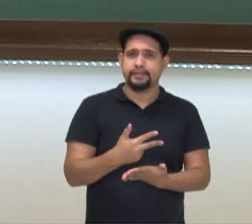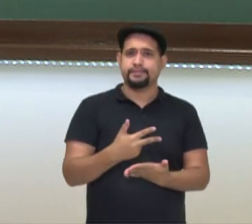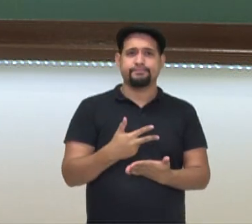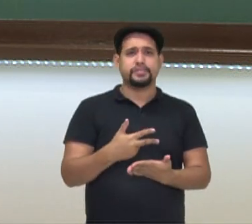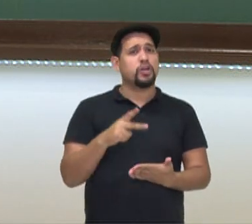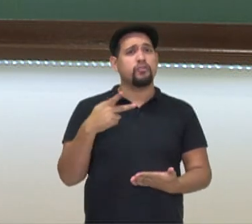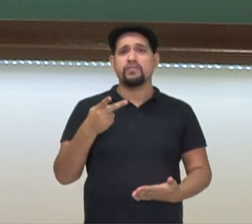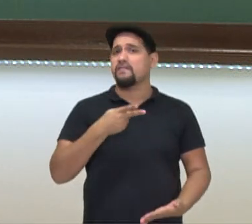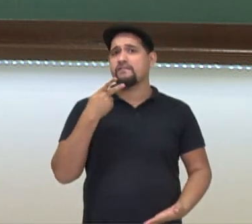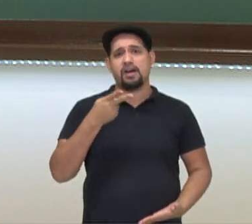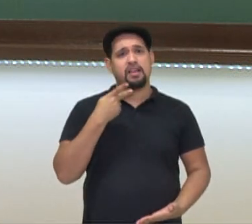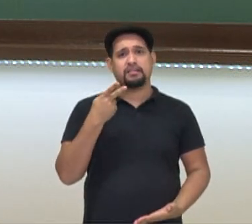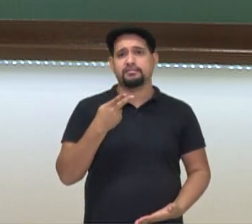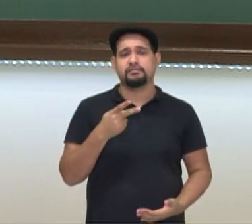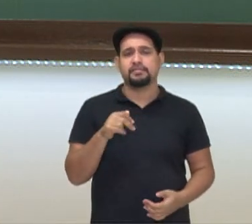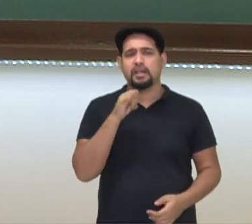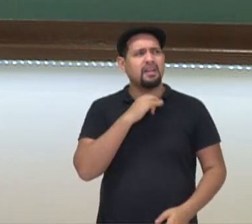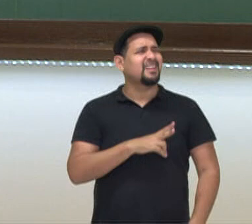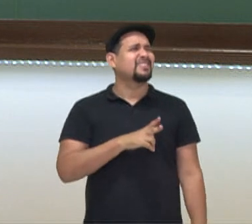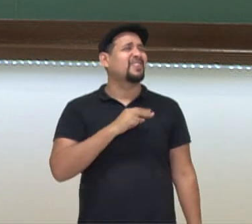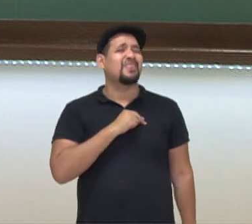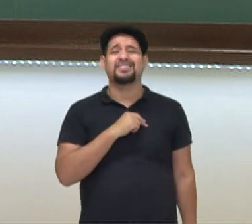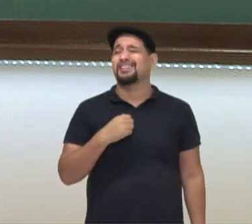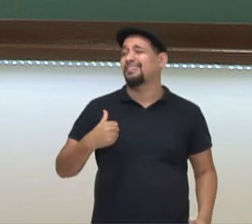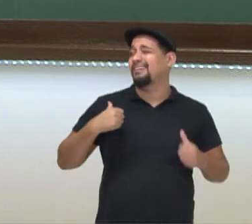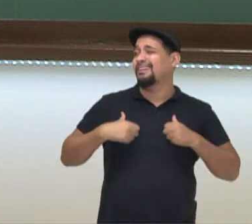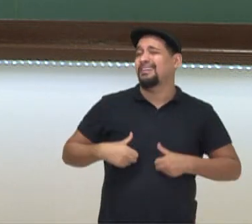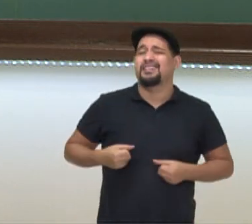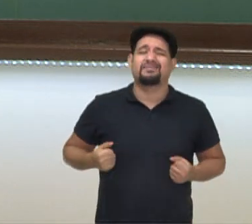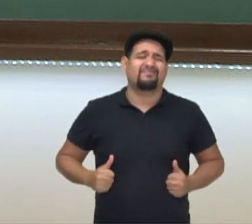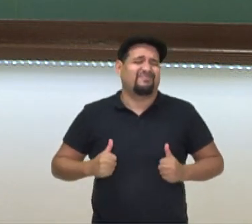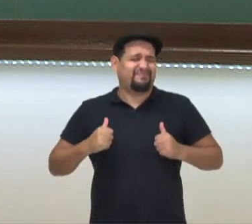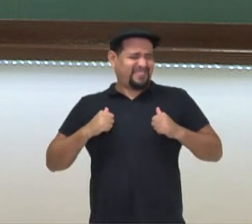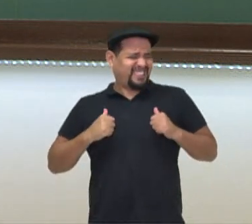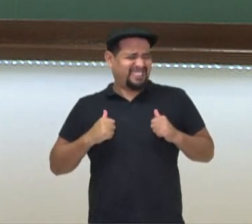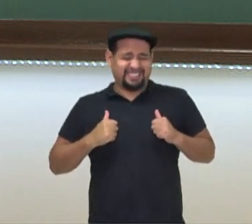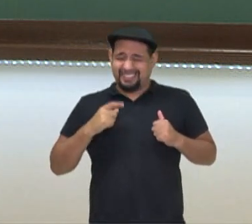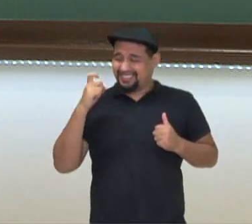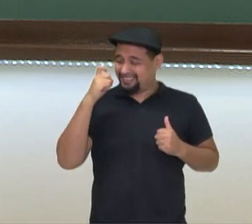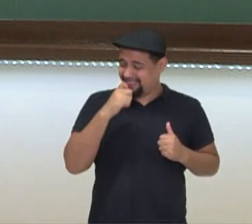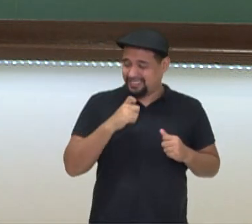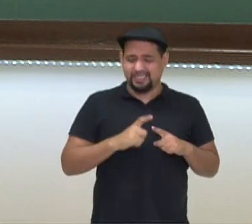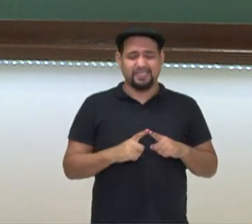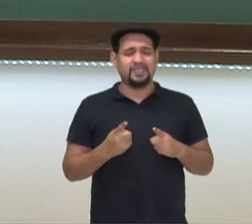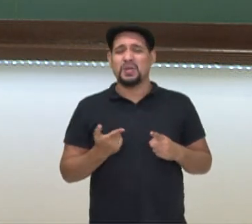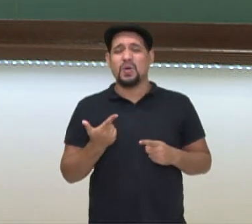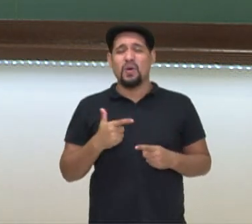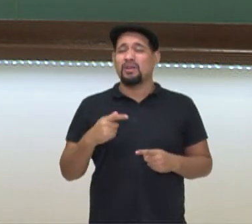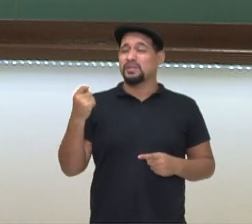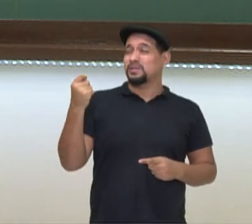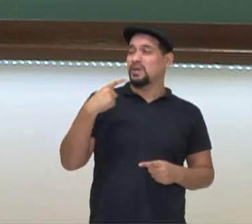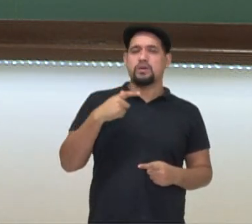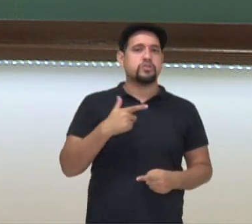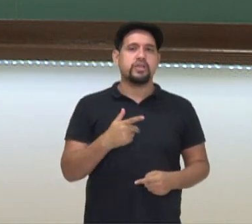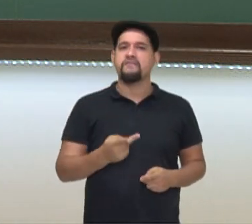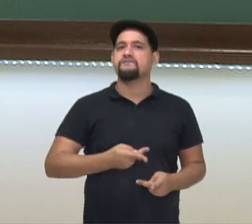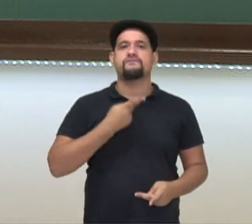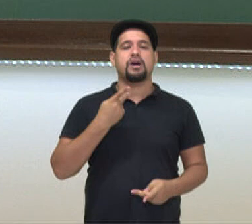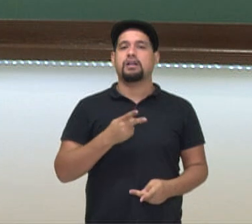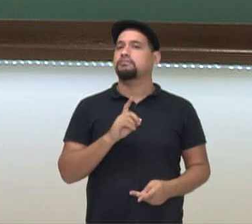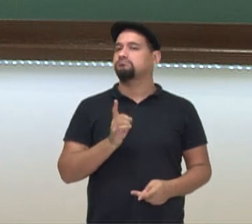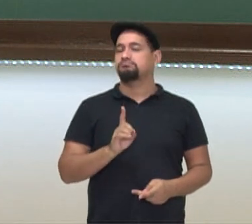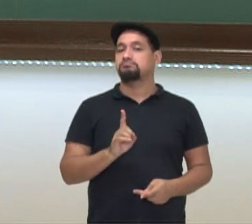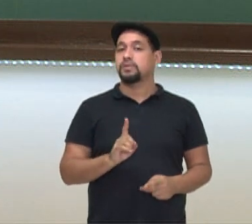teve a fala, né? Ai, nossa, como essas malas estão pesadas, eu não aguento mais esse sol. Não tem falas. As